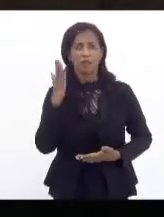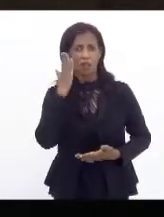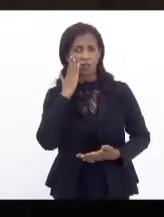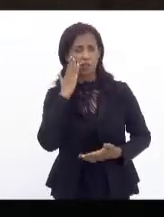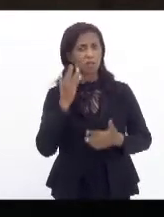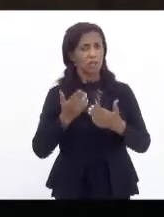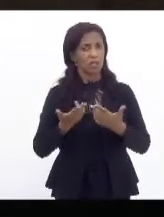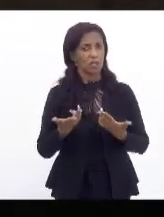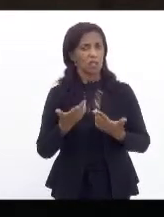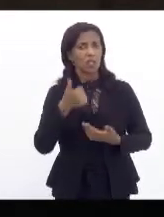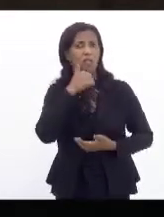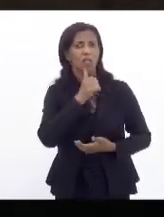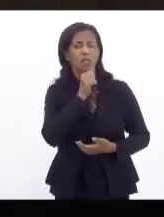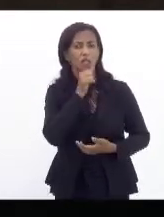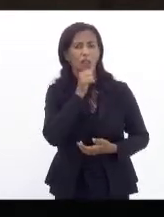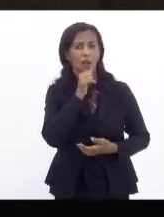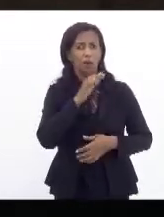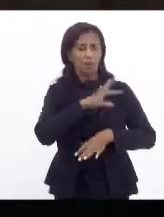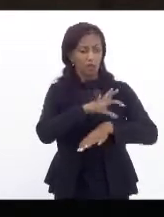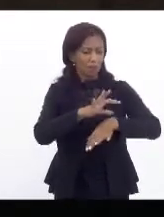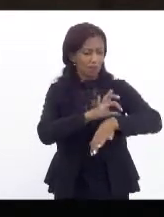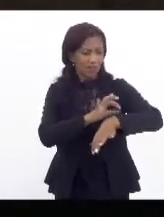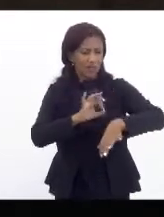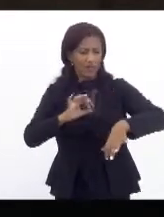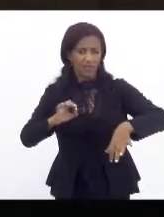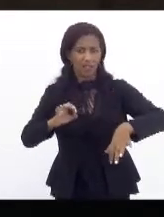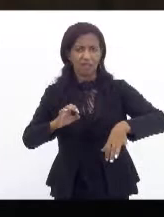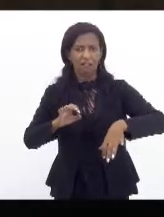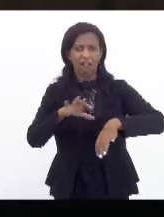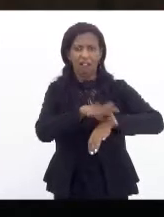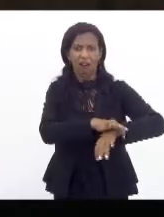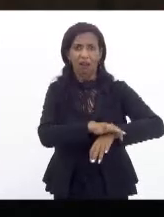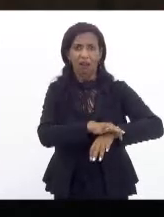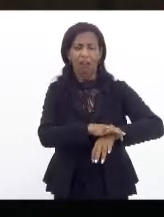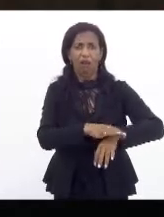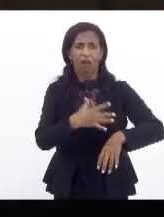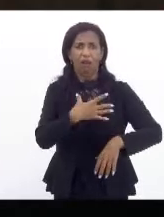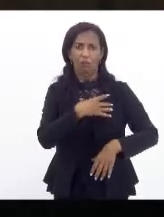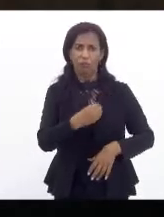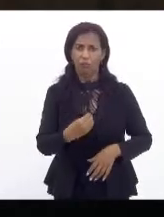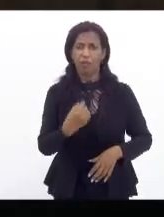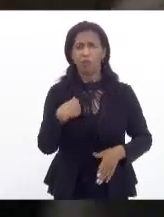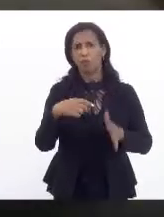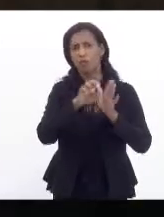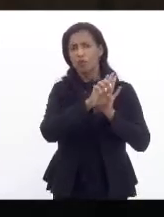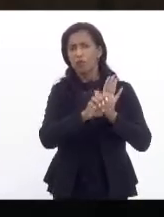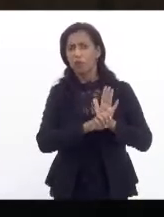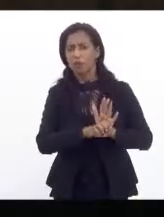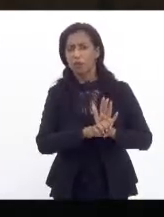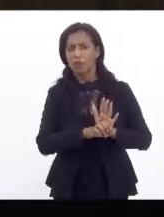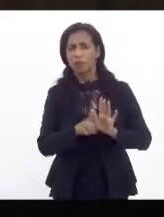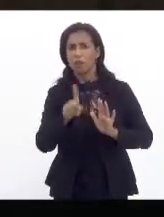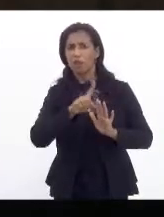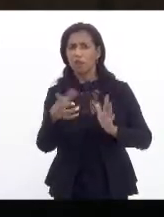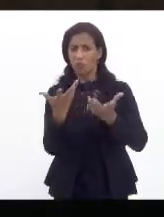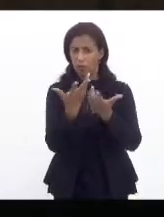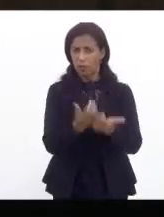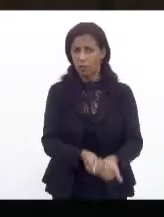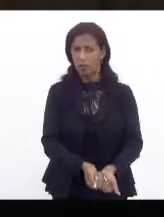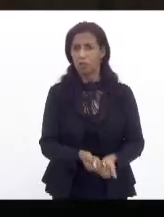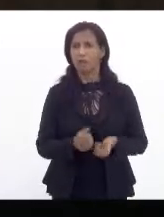que a mãe tem que acorrentar o filho. Eu fiz uma emenda que, infelizmente, não foi